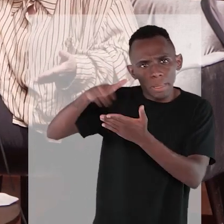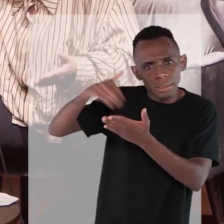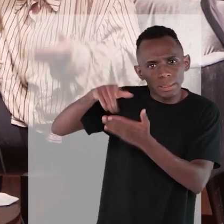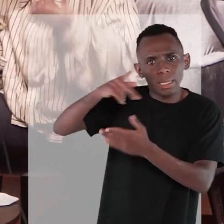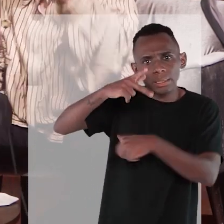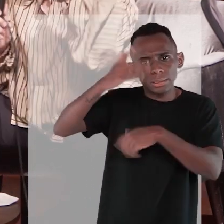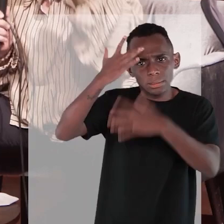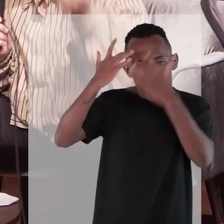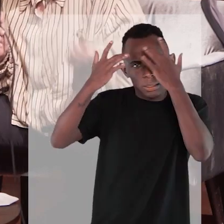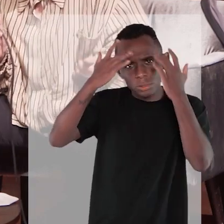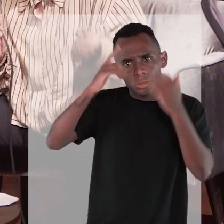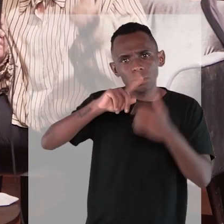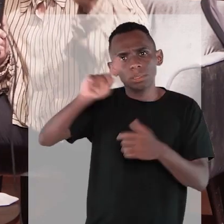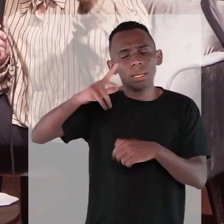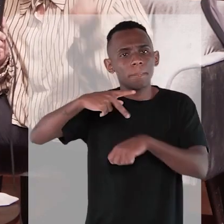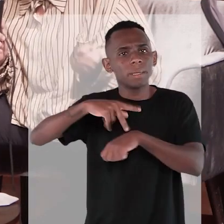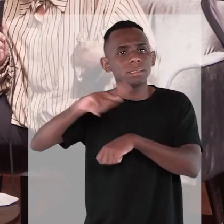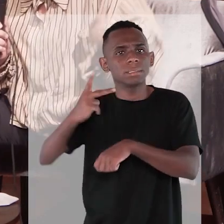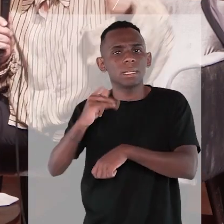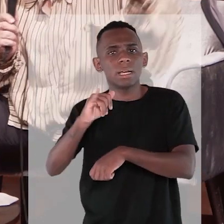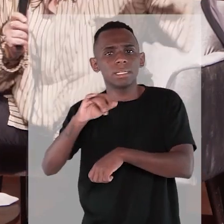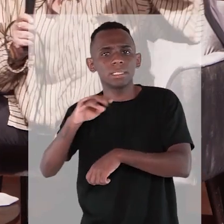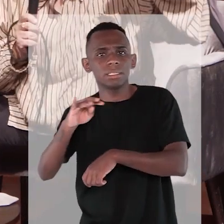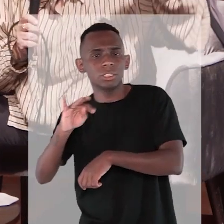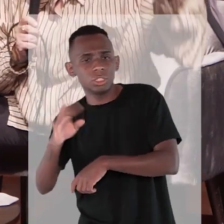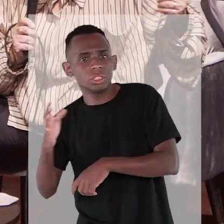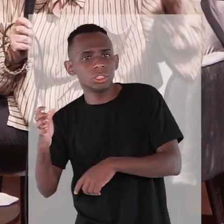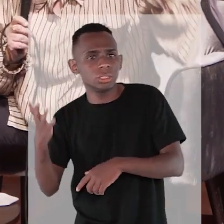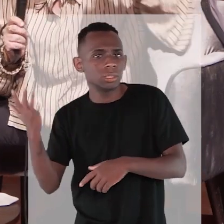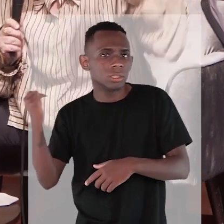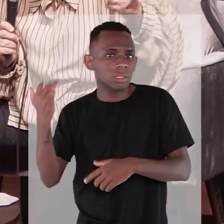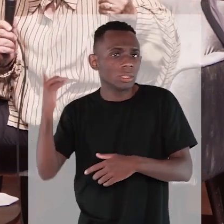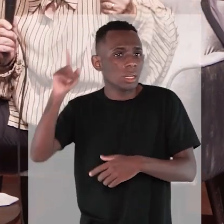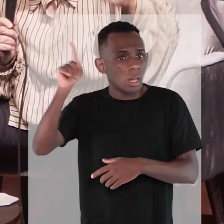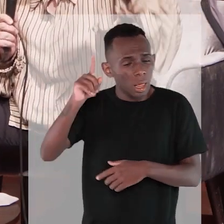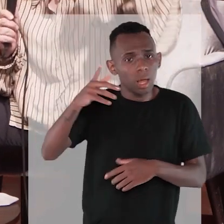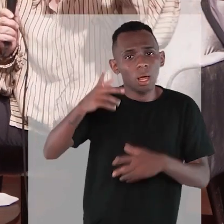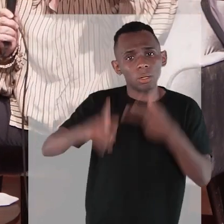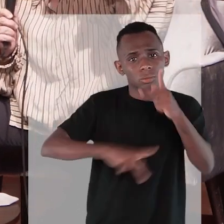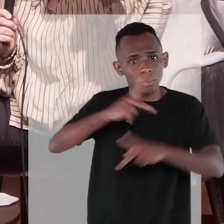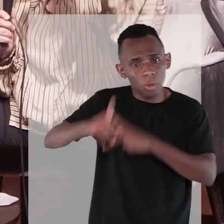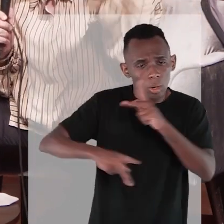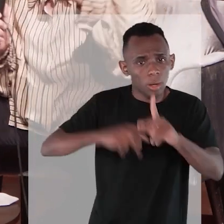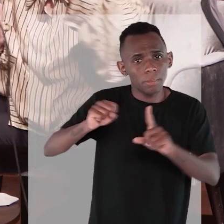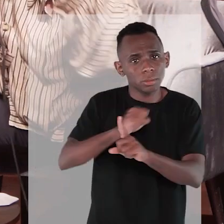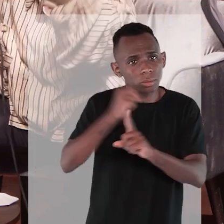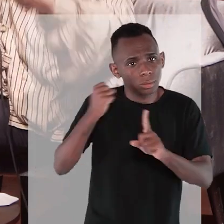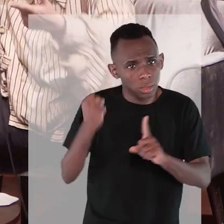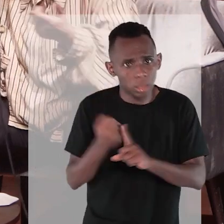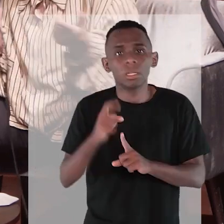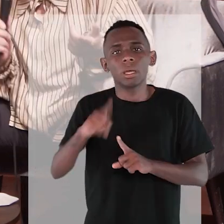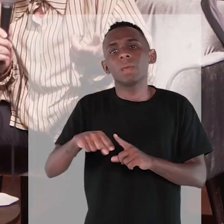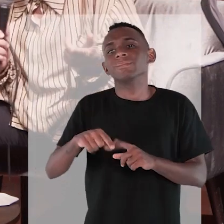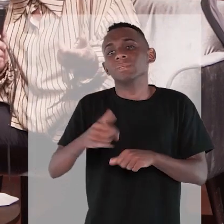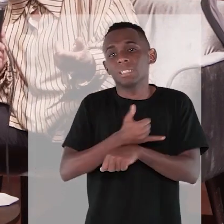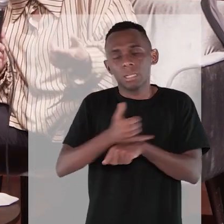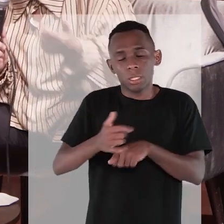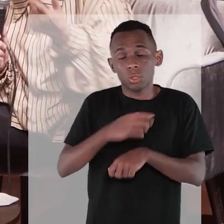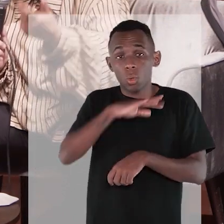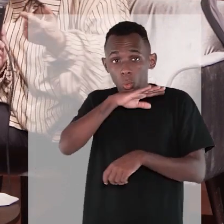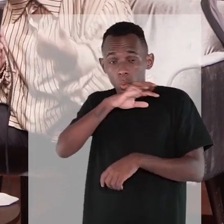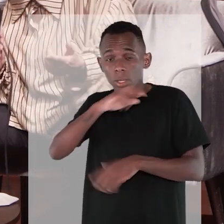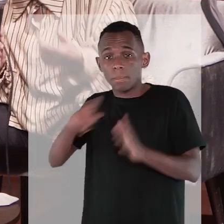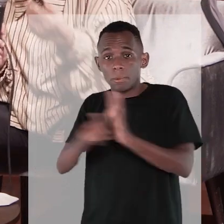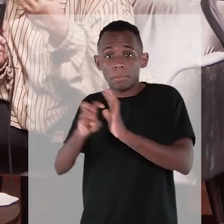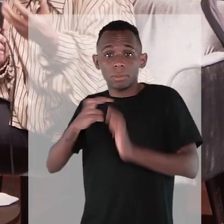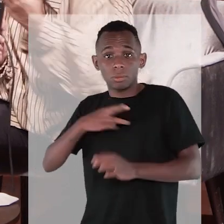Lula, né? Nós mandamos para o Haiti, para uma sociedade pobre e para repressão, para aprender